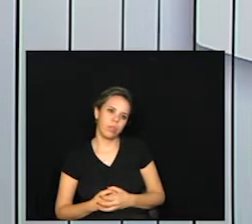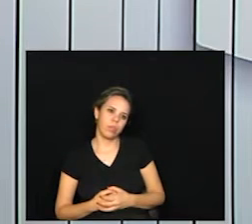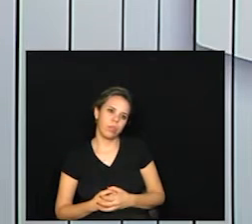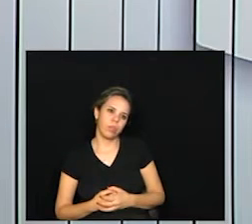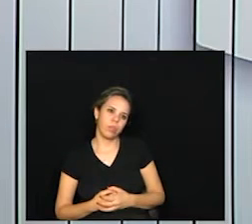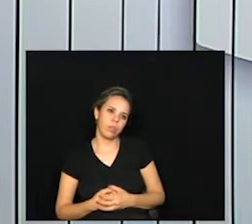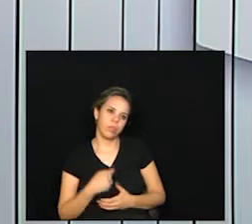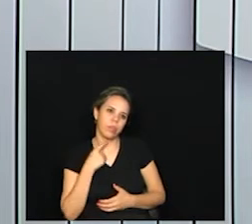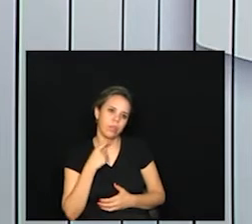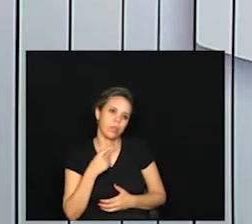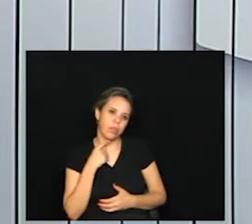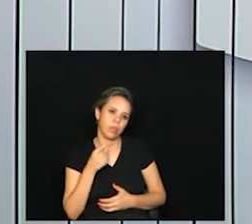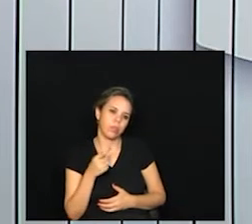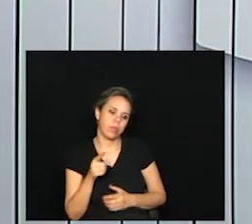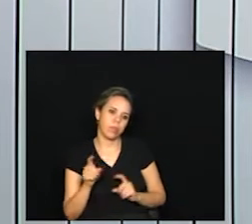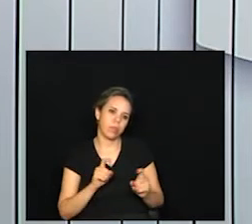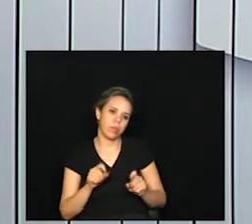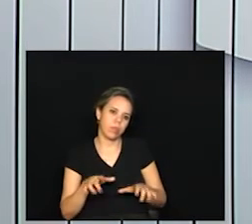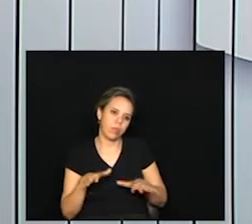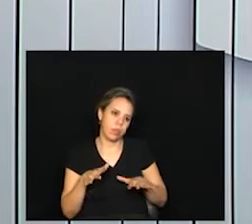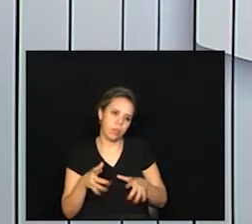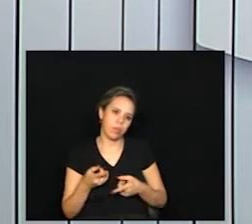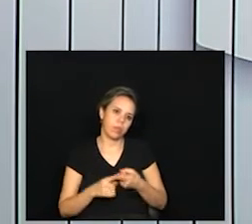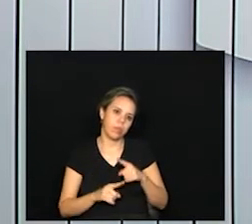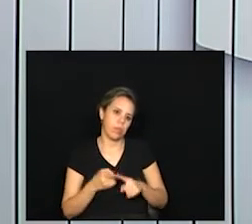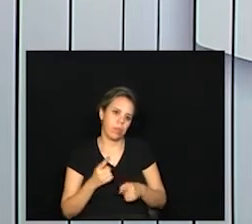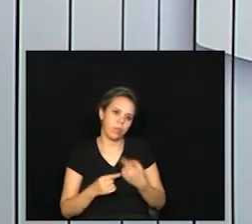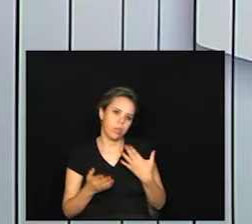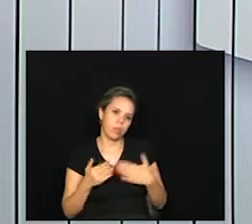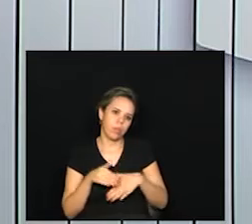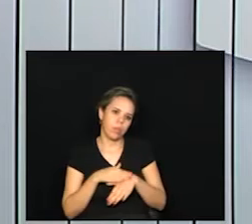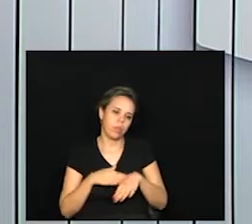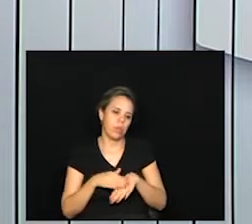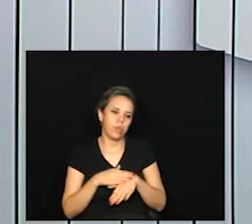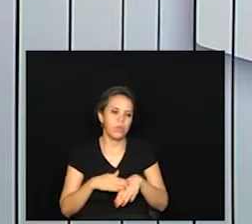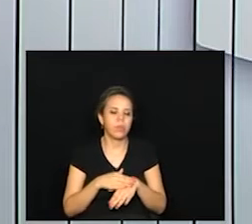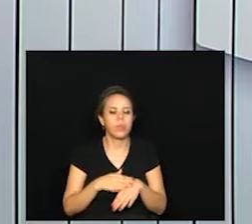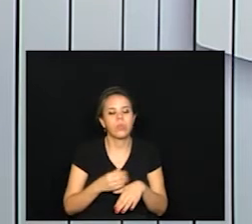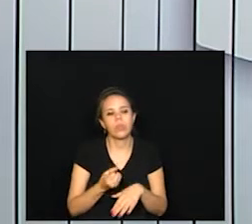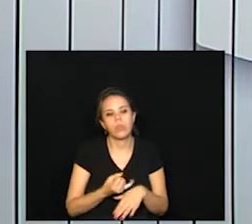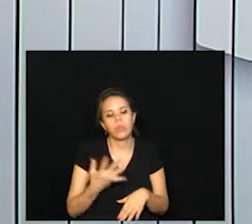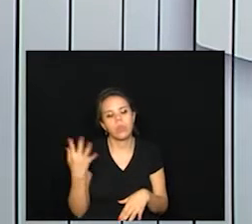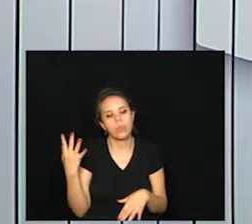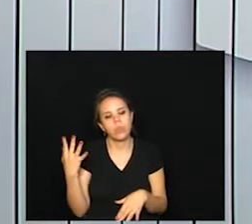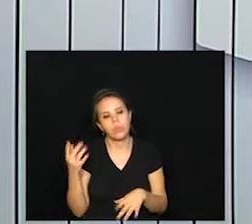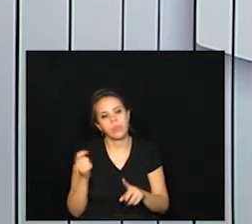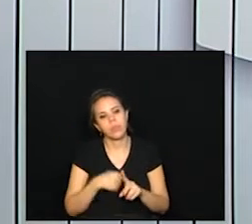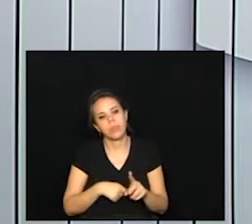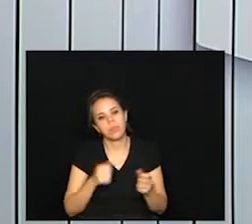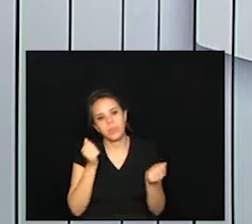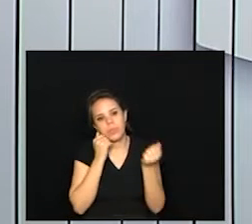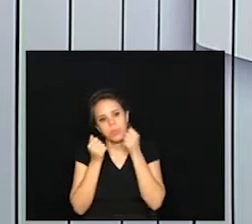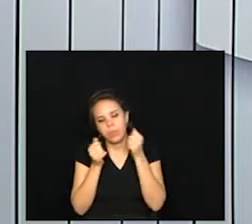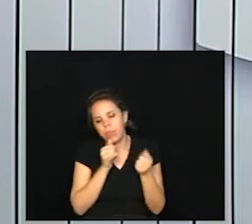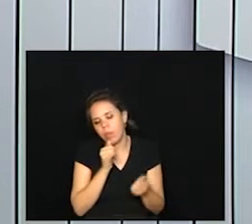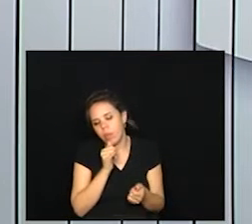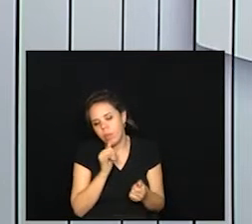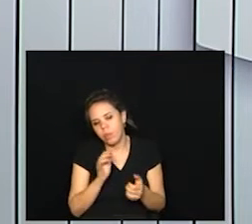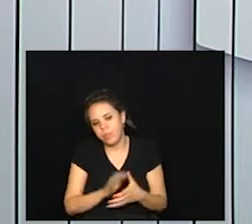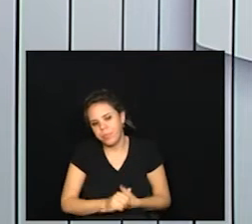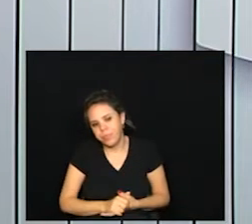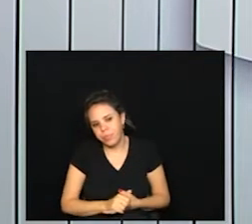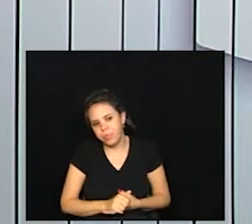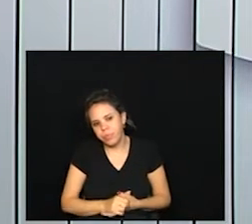que são as audiências de conciliação? Quantas aconteceram no mês de julho, por exemplo,